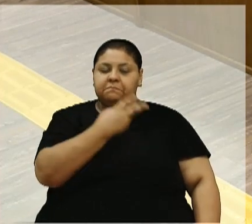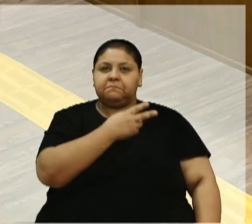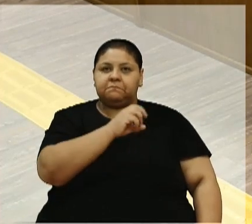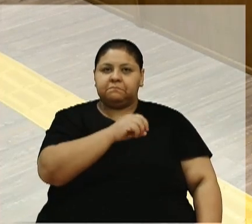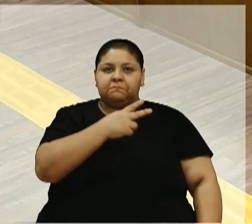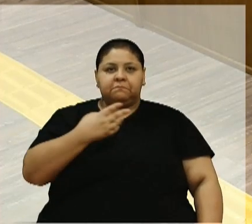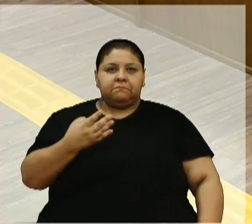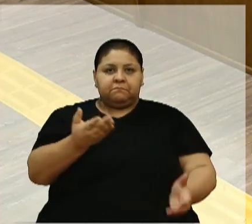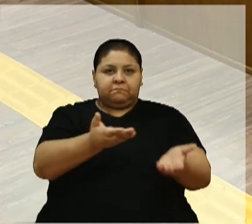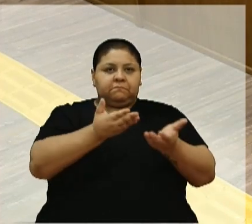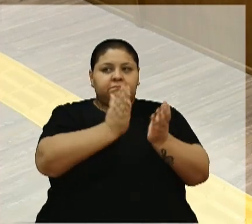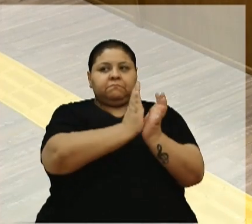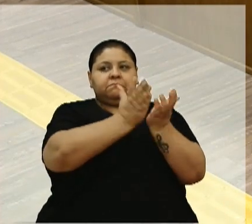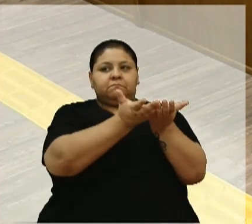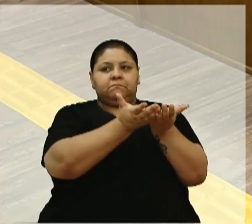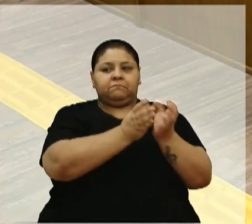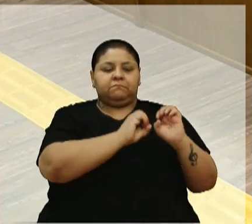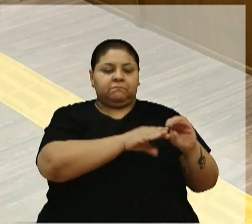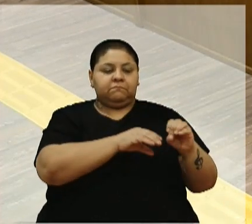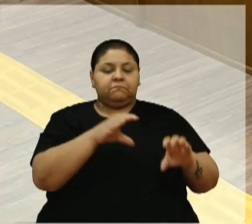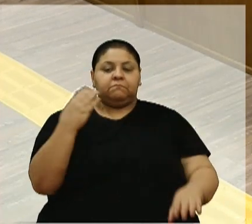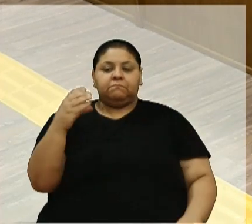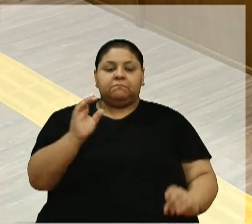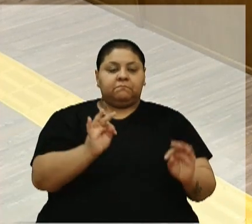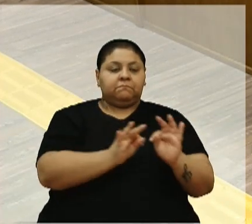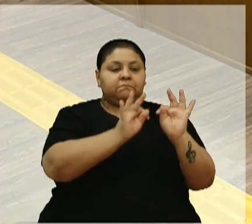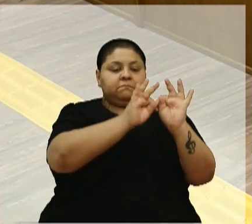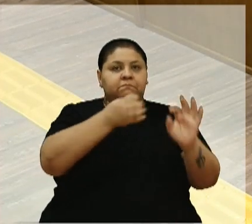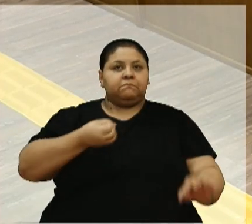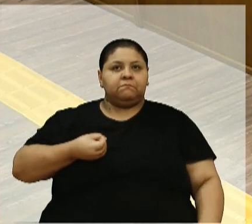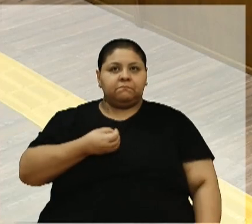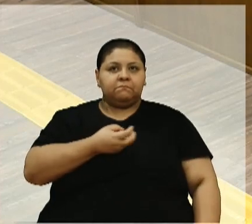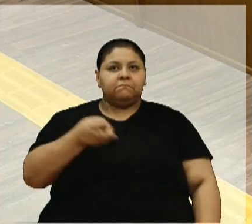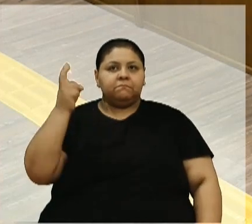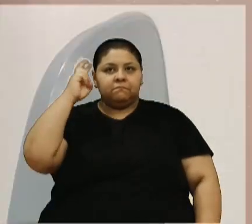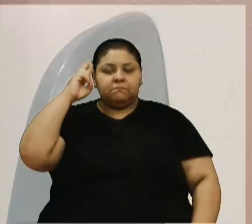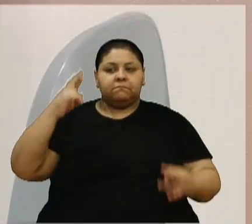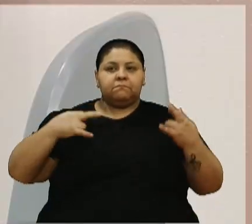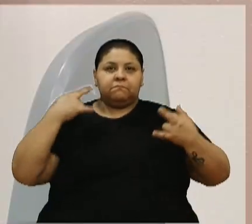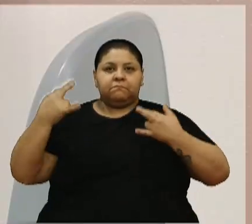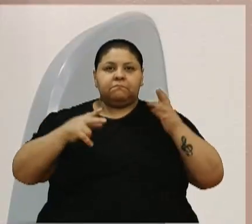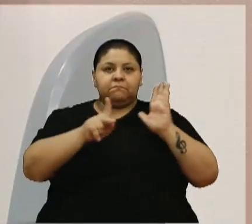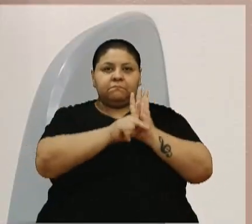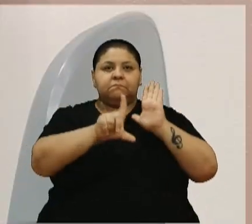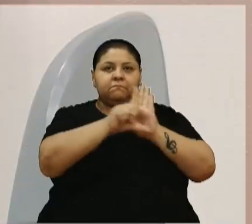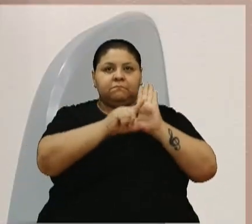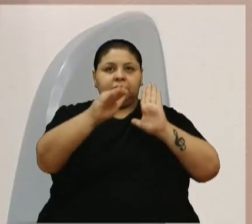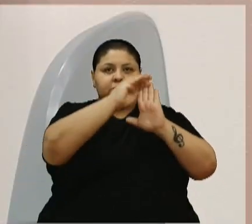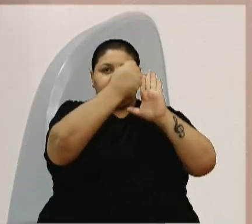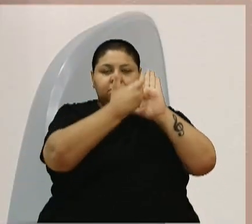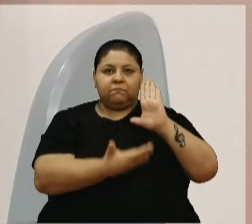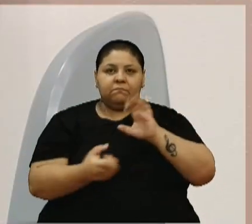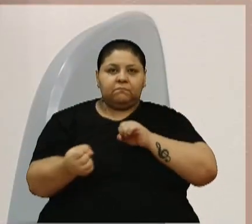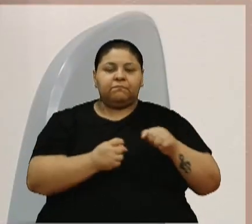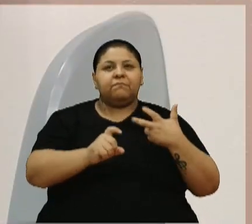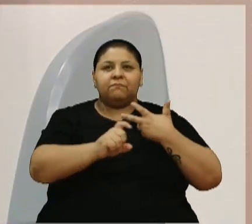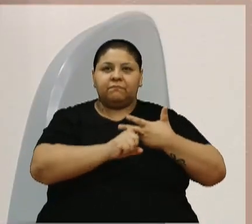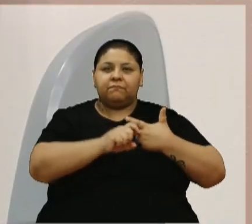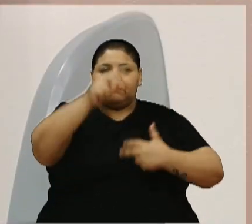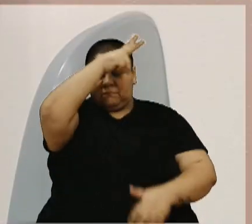63/2024. Recebe-se da Comissão de Educação, Ciência, Tecnologia, Inovação, Cultura, Desporto e Lazer o projeto de lei acima emendado de autoria do Poder